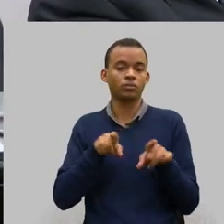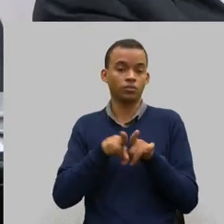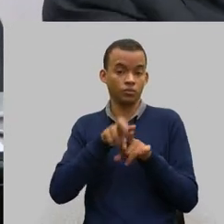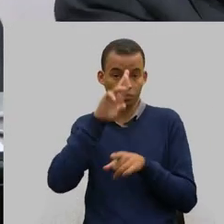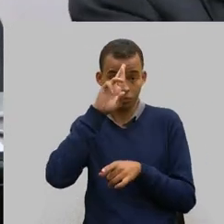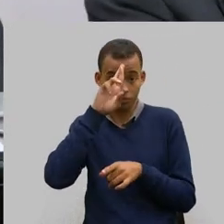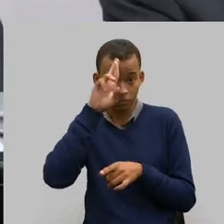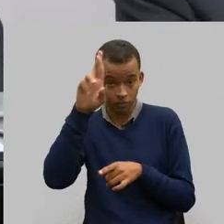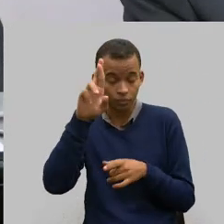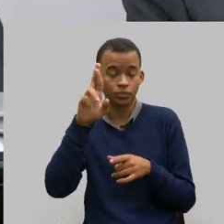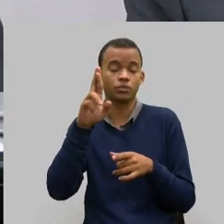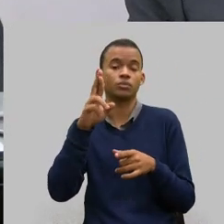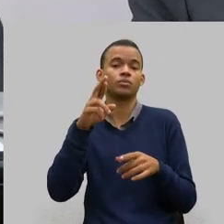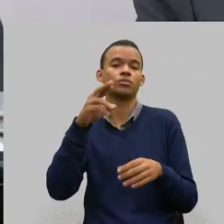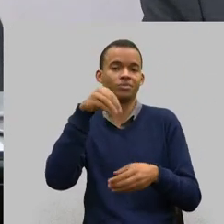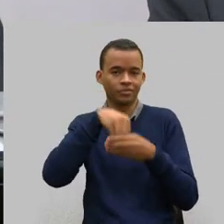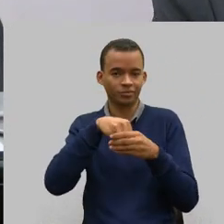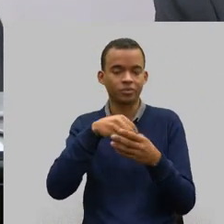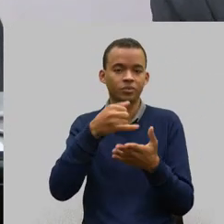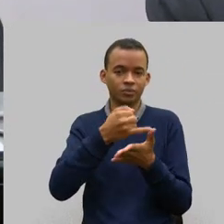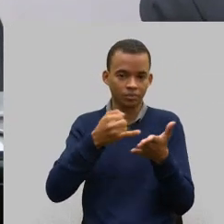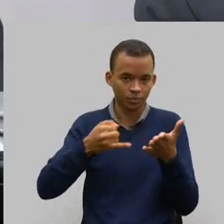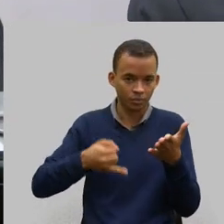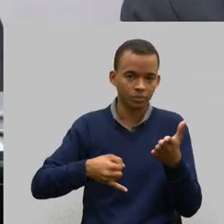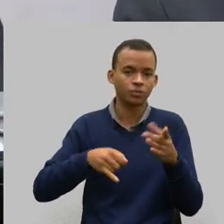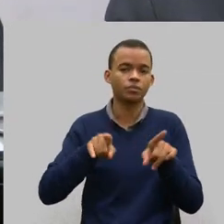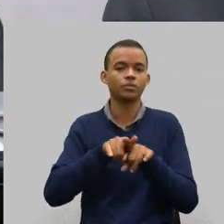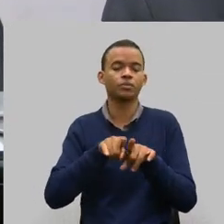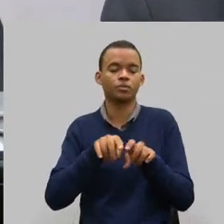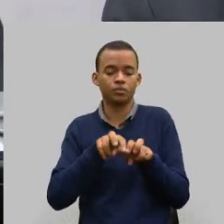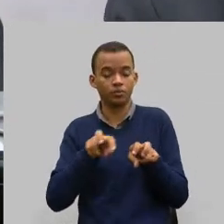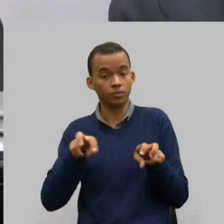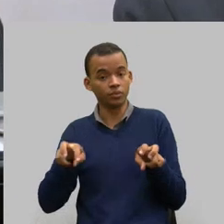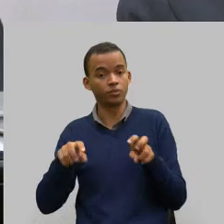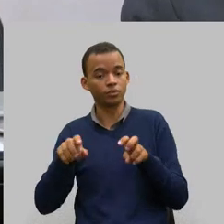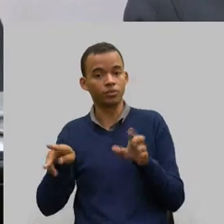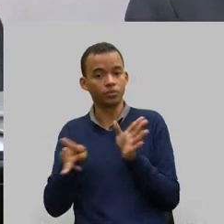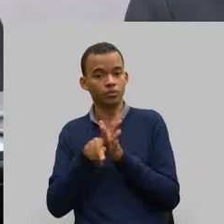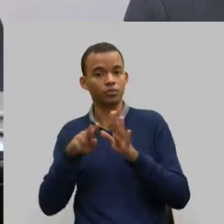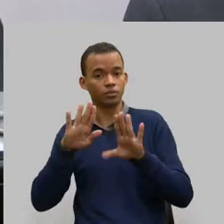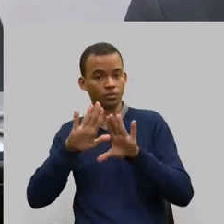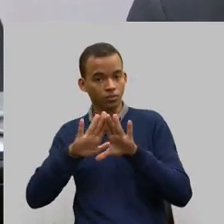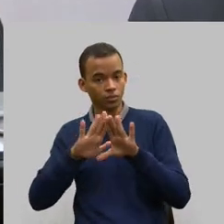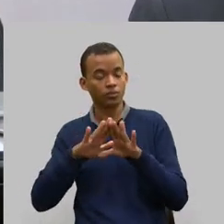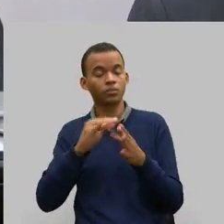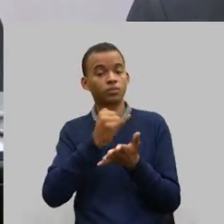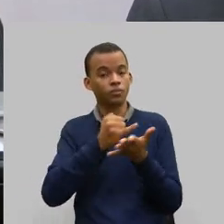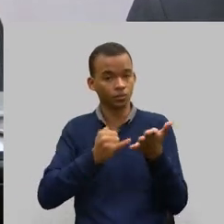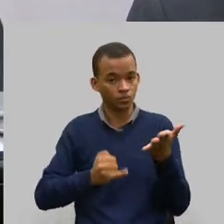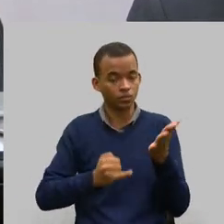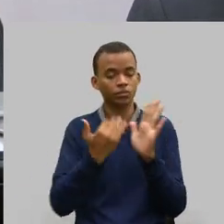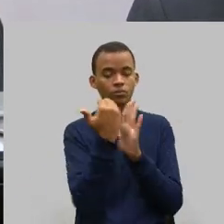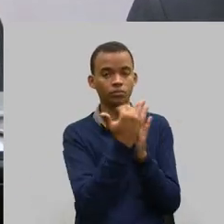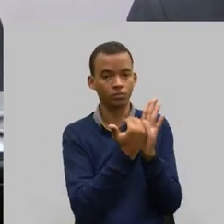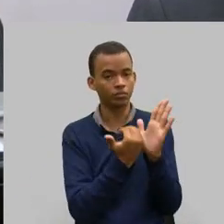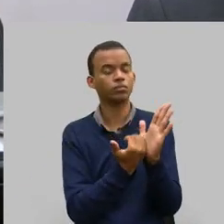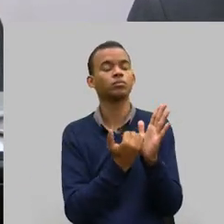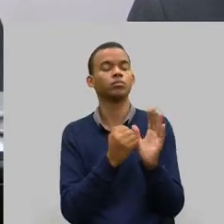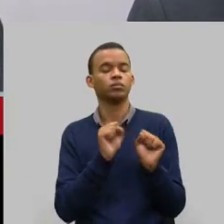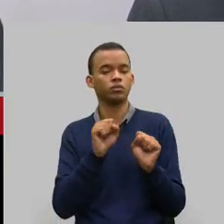inscrição membros da mesa da Assembleia por ordem de inscrição demais